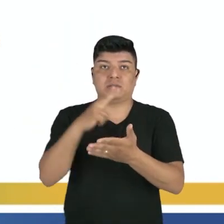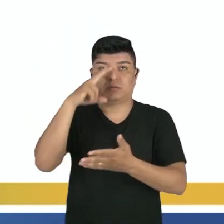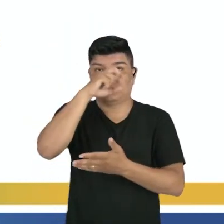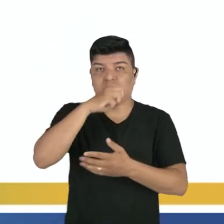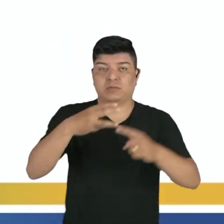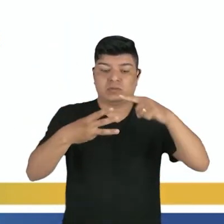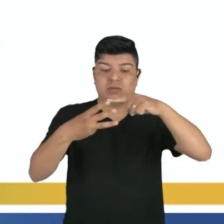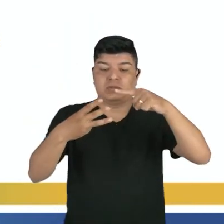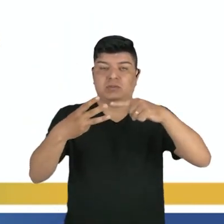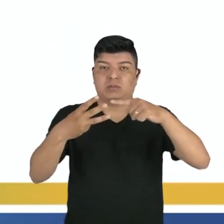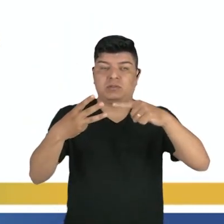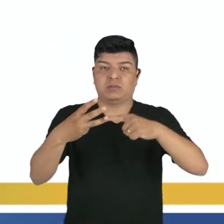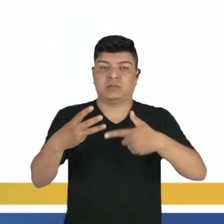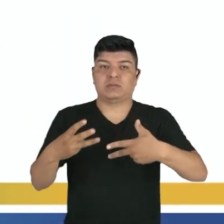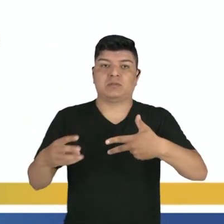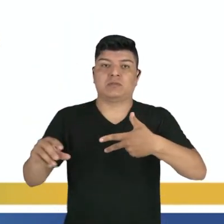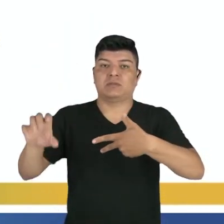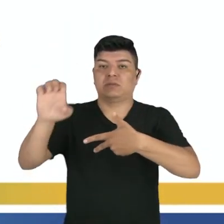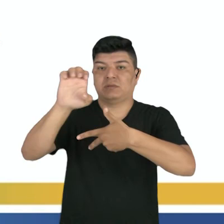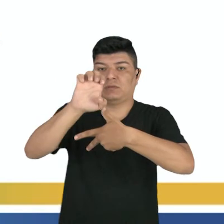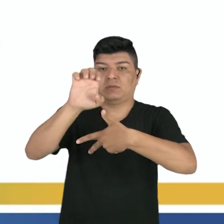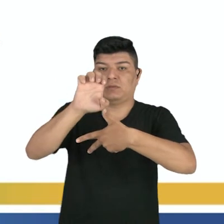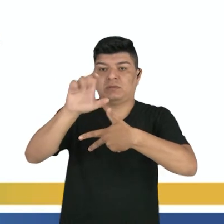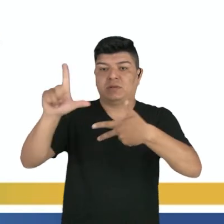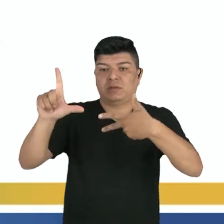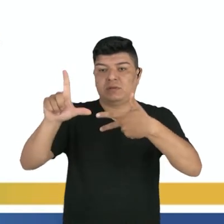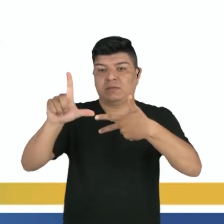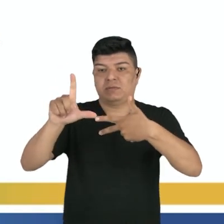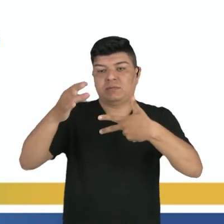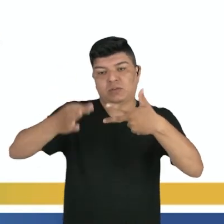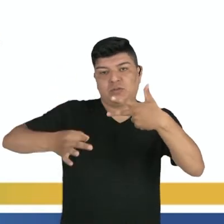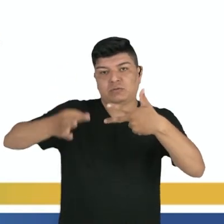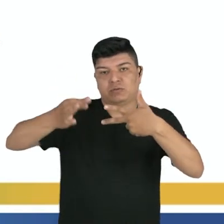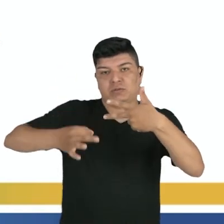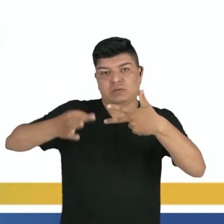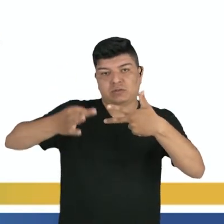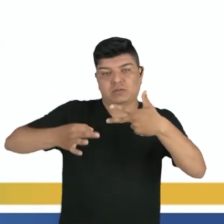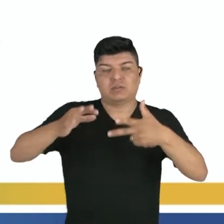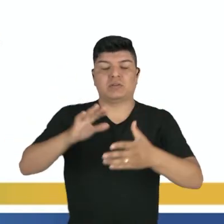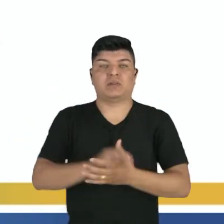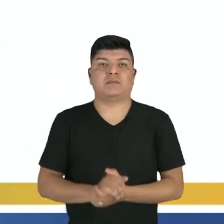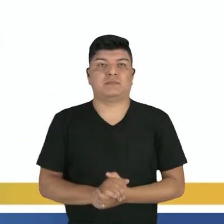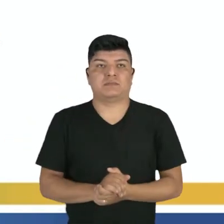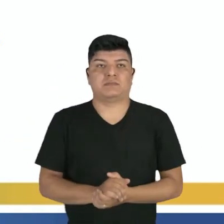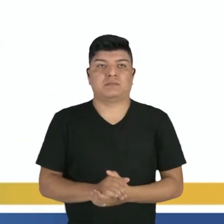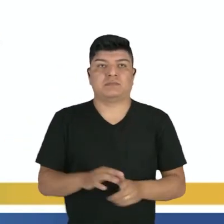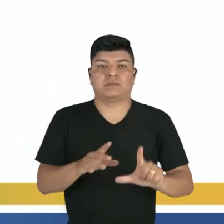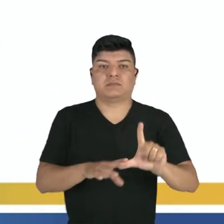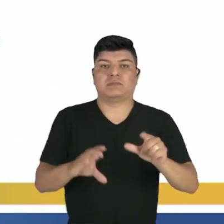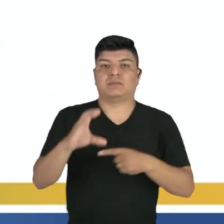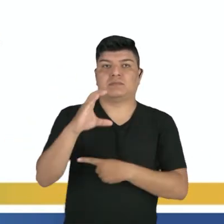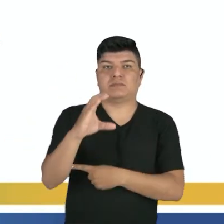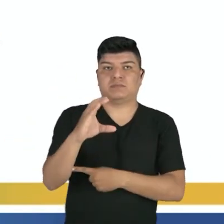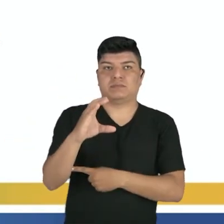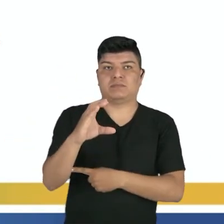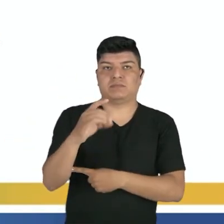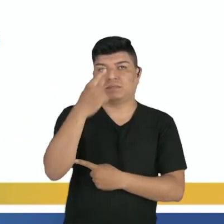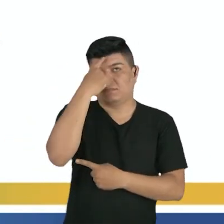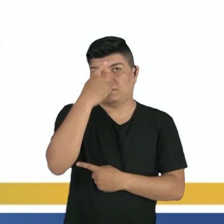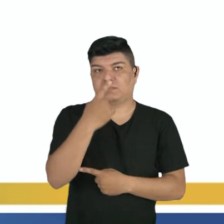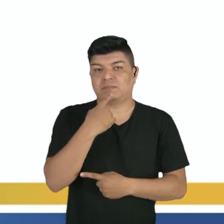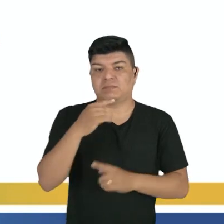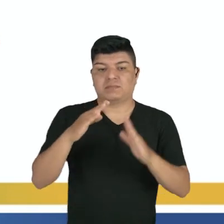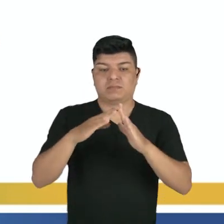em 3, executivo, legislativo e judiciário; alternativa C, a figura